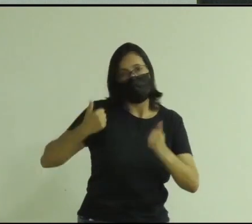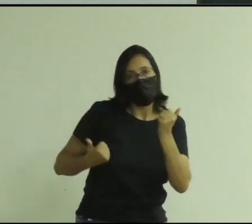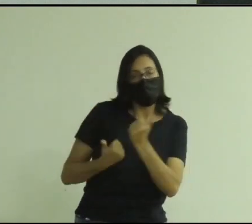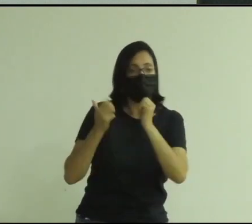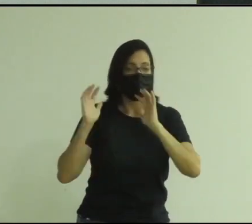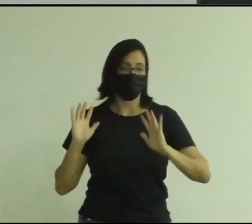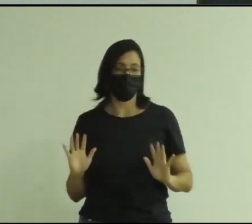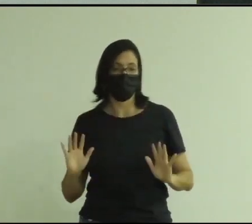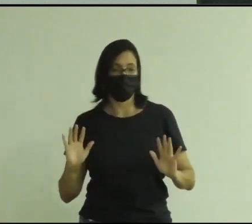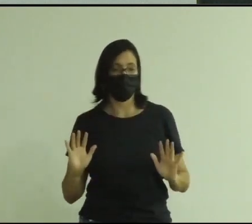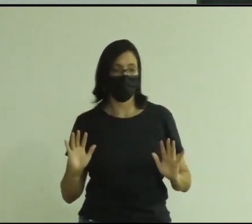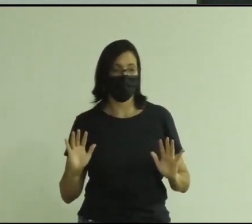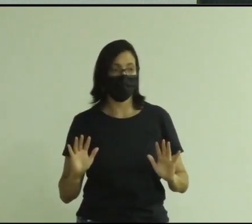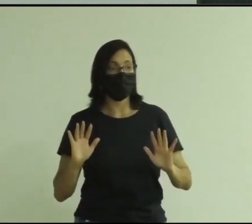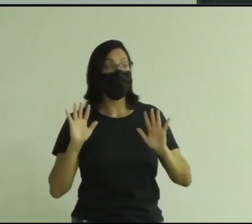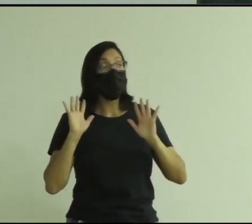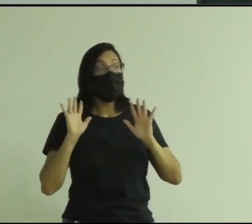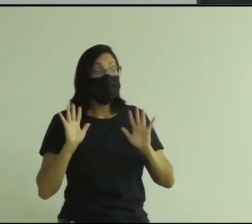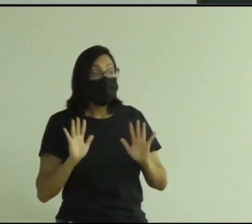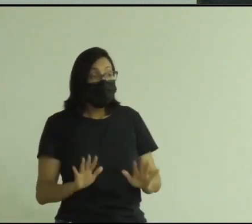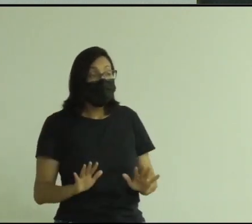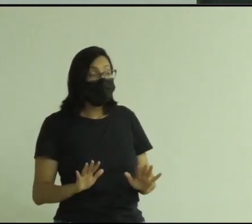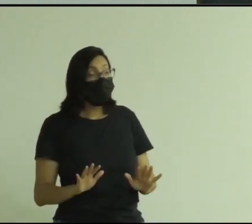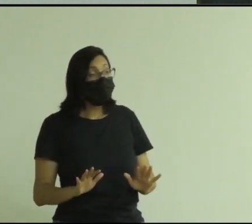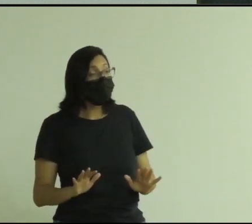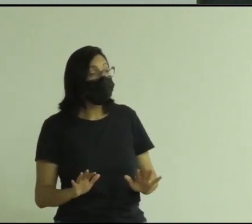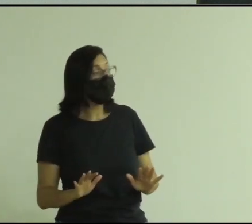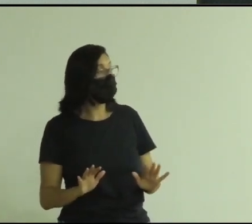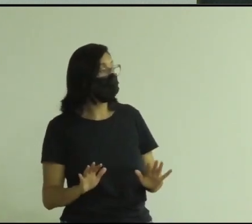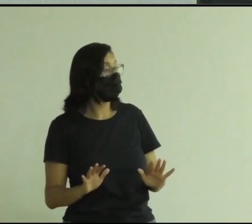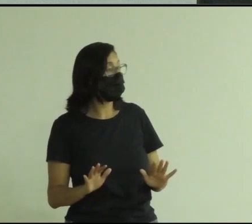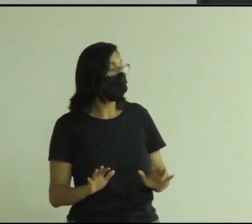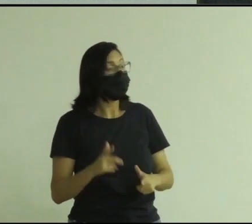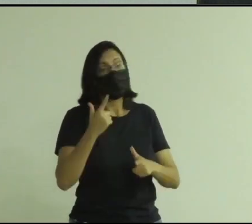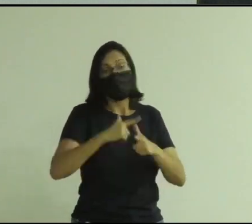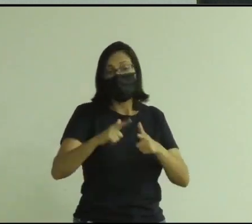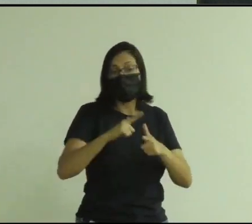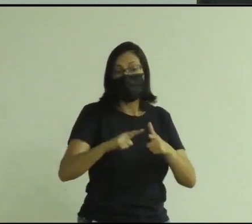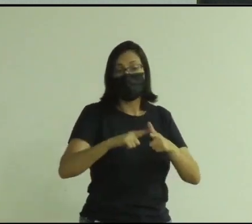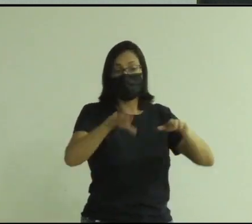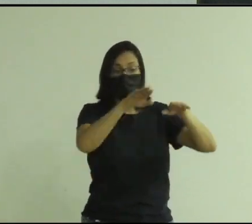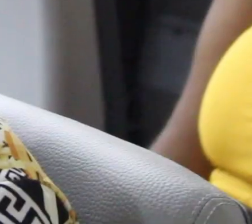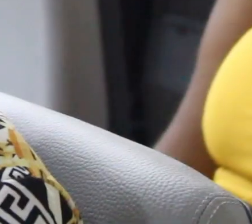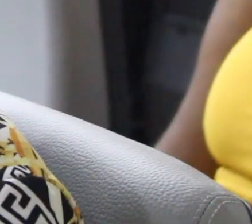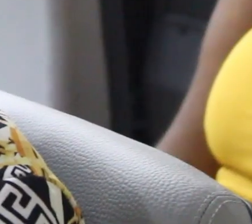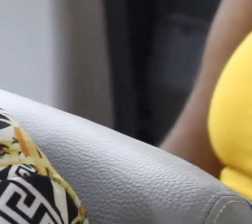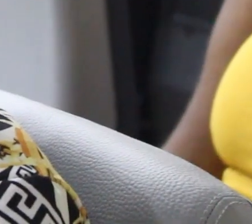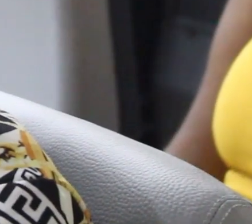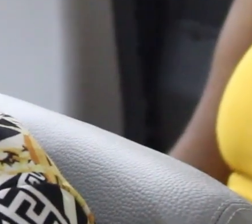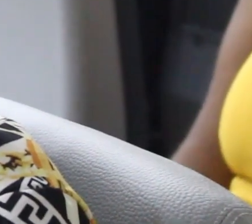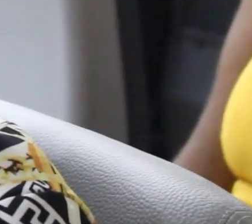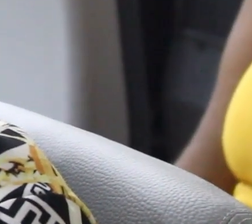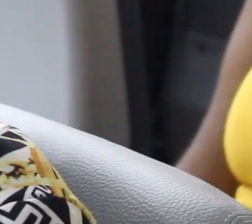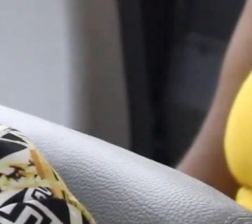inclusive, depois de cotas, o Estado trabalha como se a gente tivesse resolvido o problema da desigualdade racial. A gente precisa de